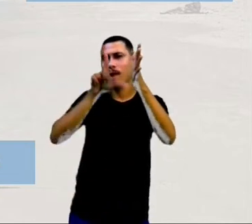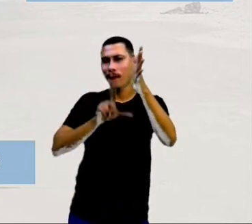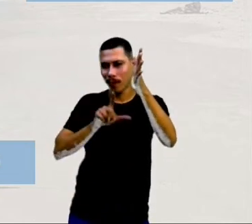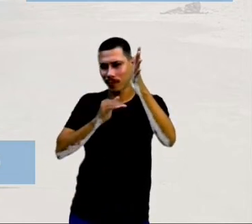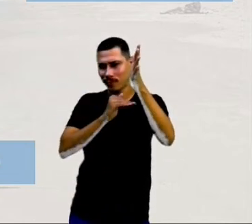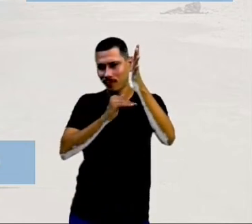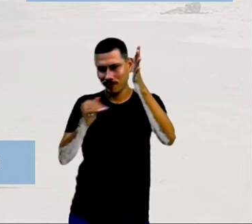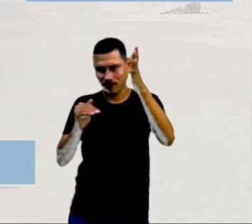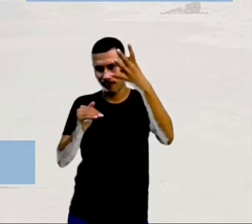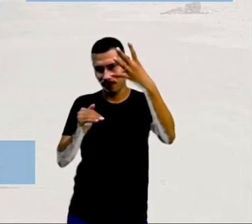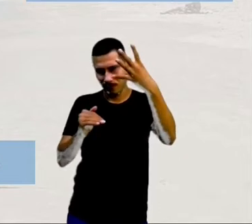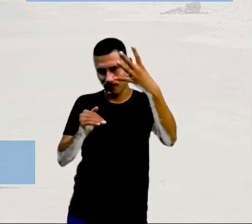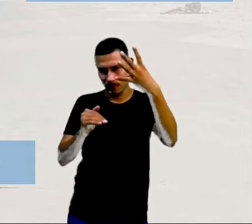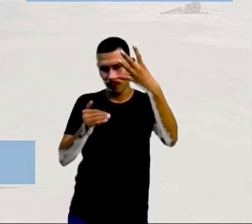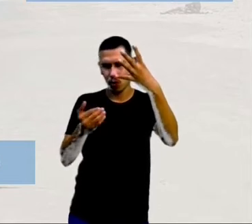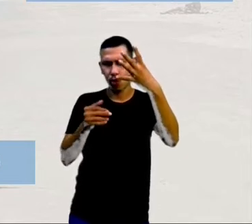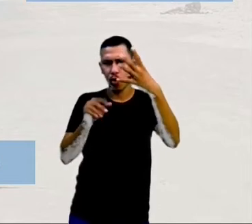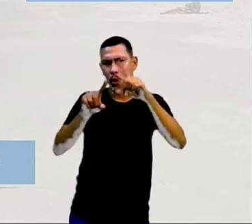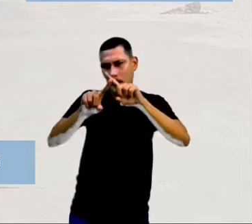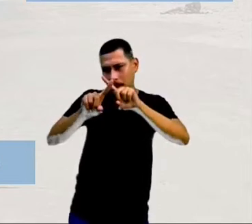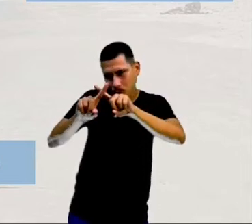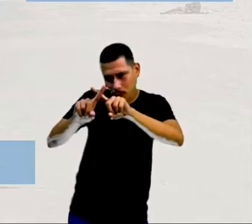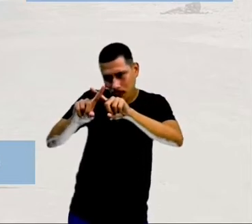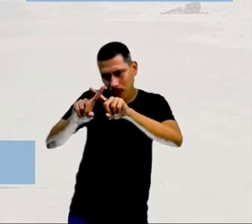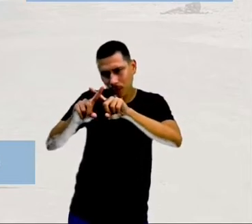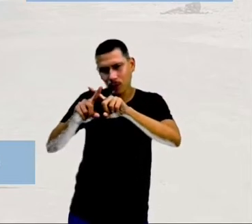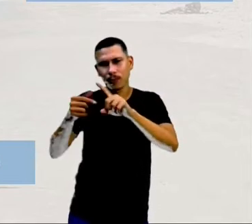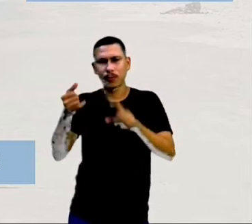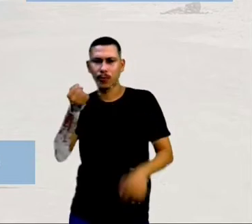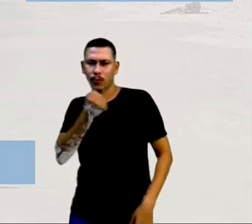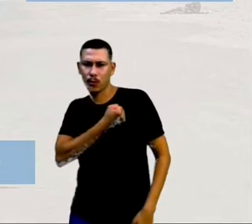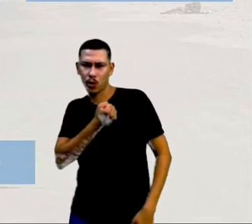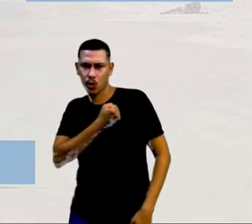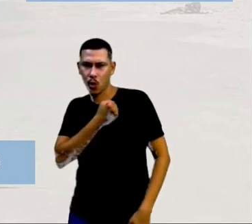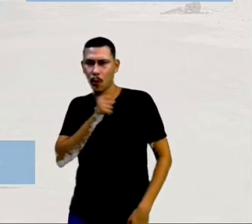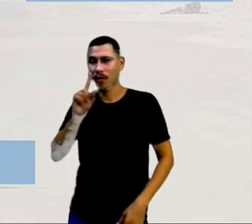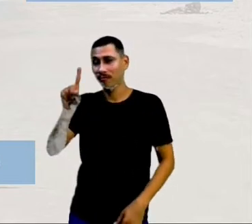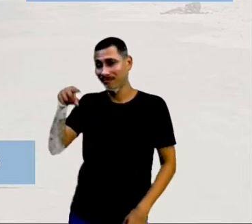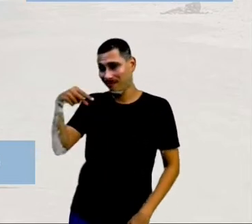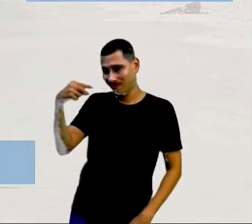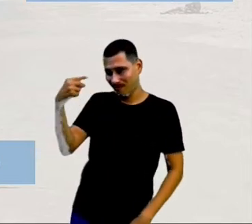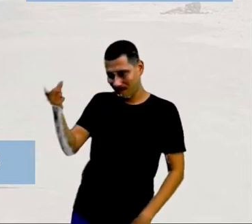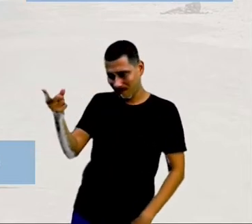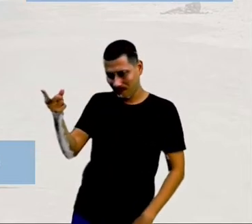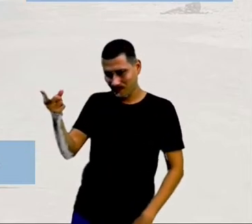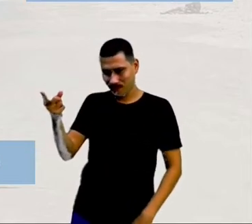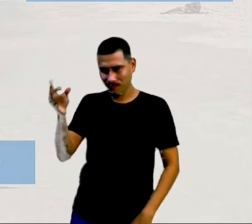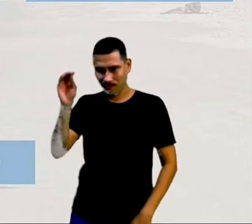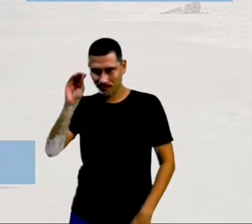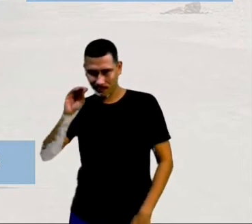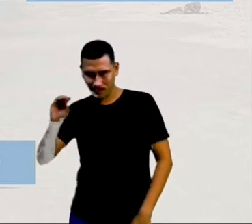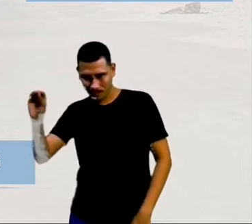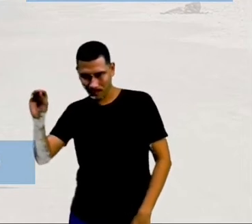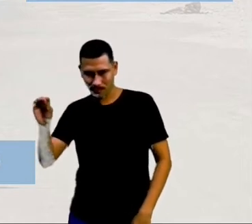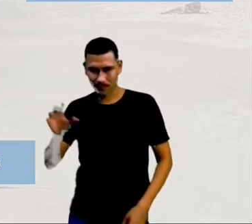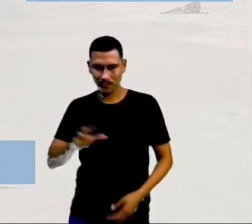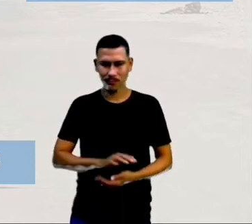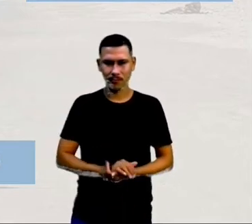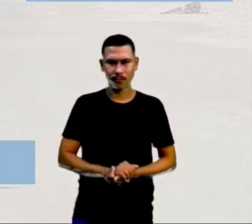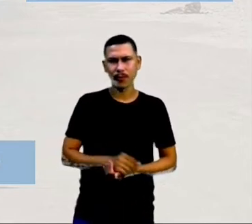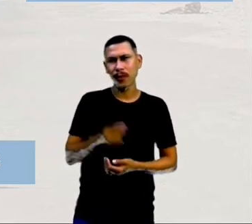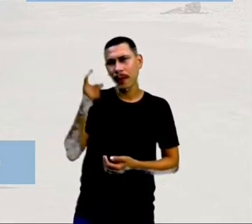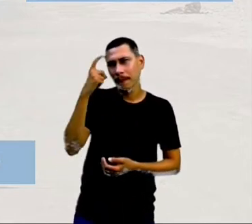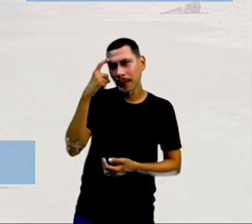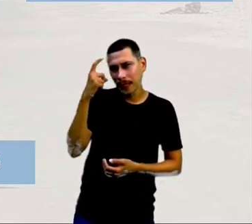razão, ele seja multiplicado pelo consequente da outra razão, tá certo? Se a gente pensasse